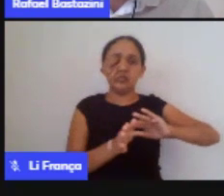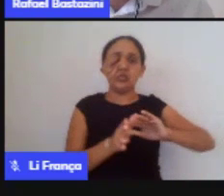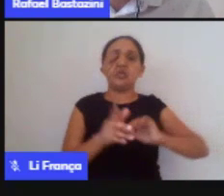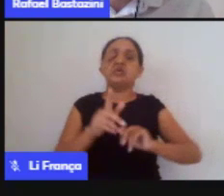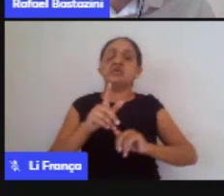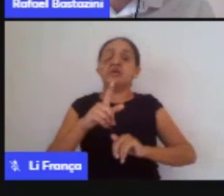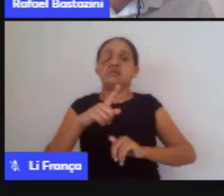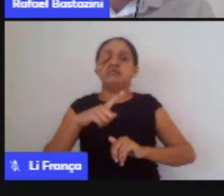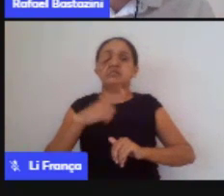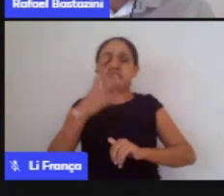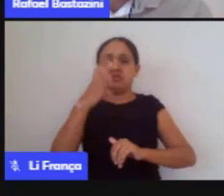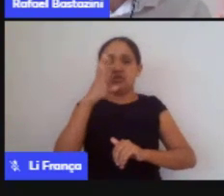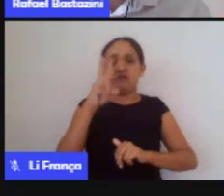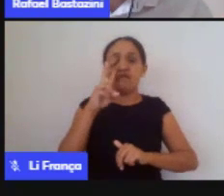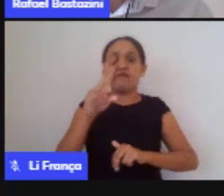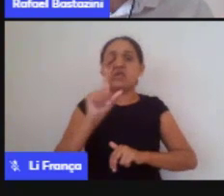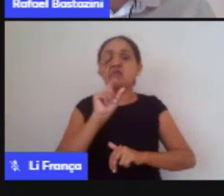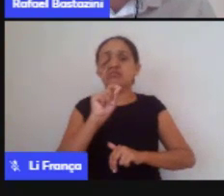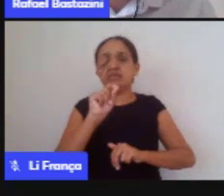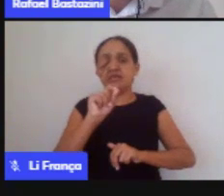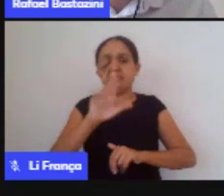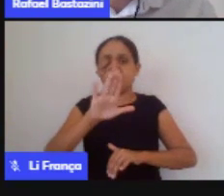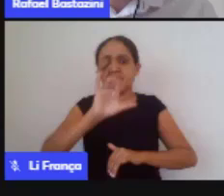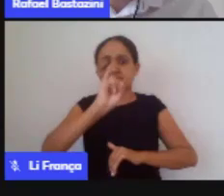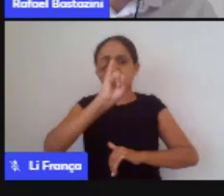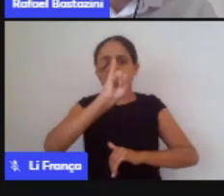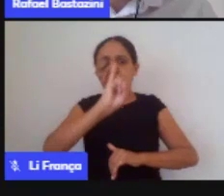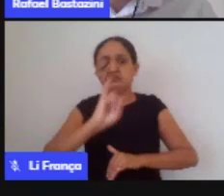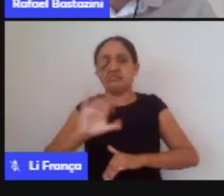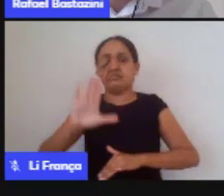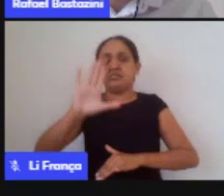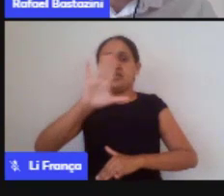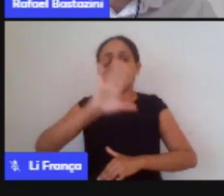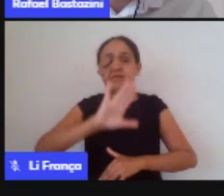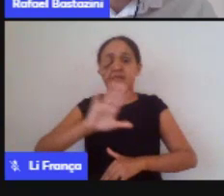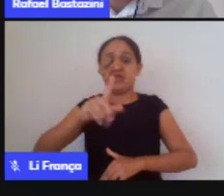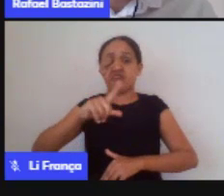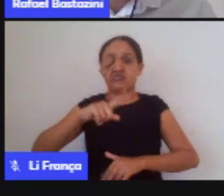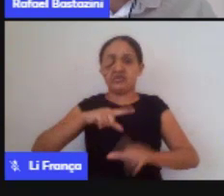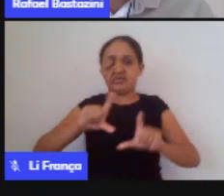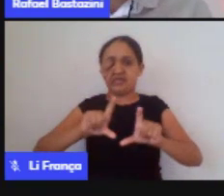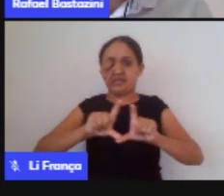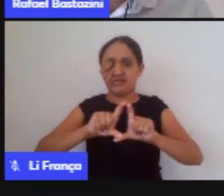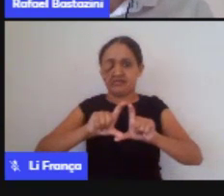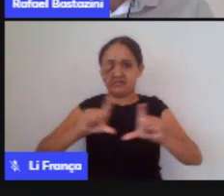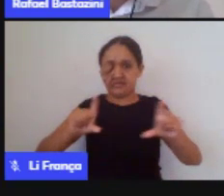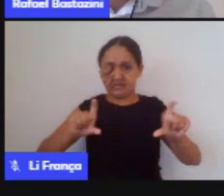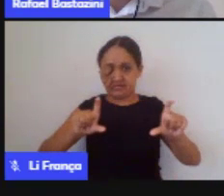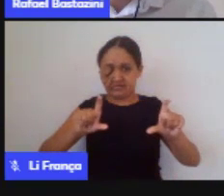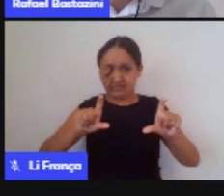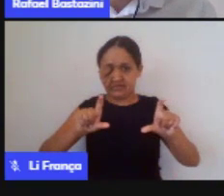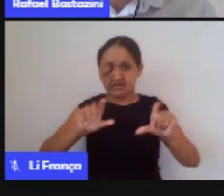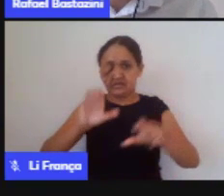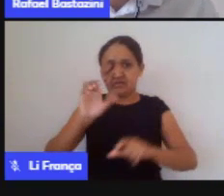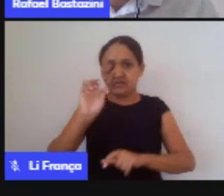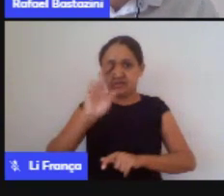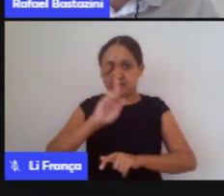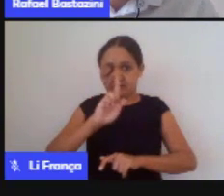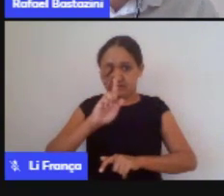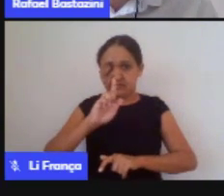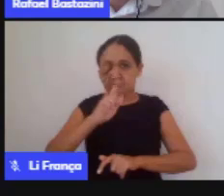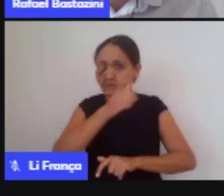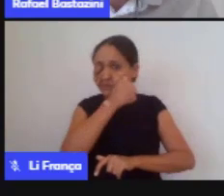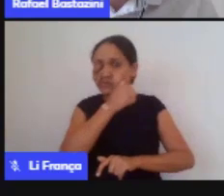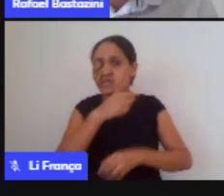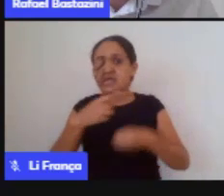gente pode ver um pouco, são imagens disponíveis lá no Arquivo Histórico de Campo Grande. A